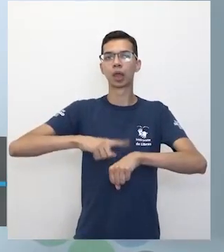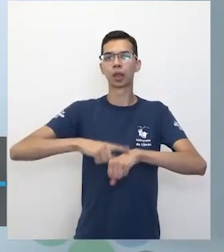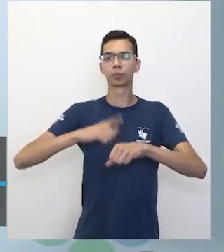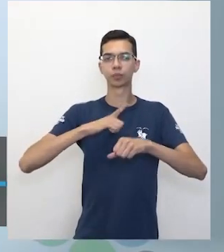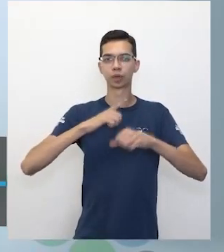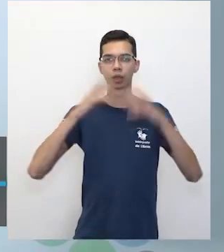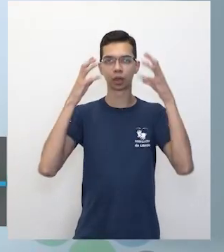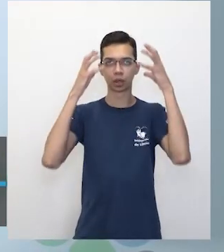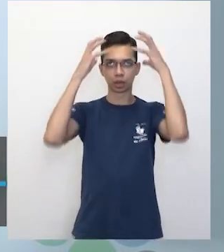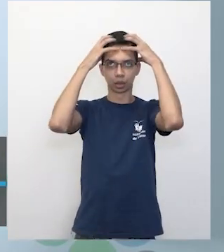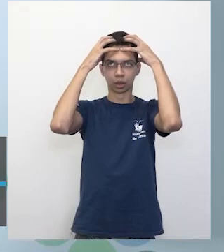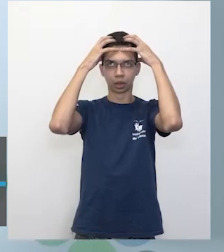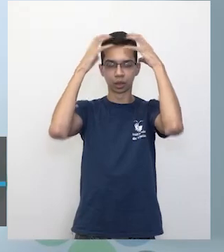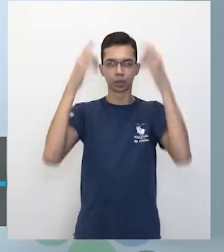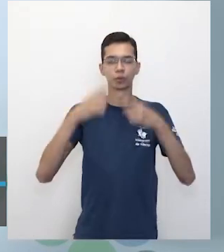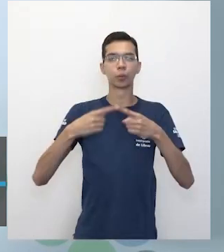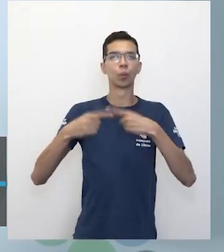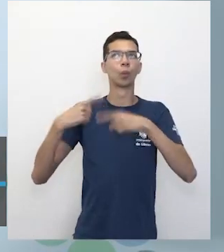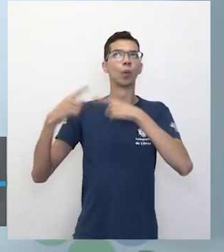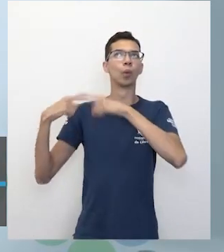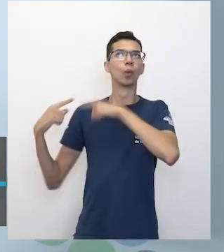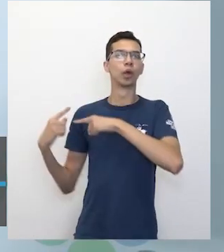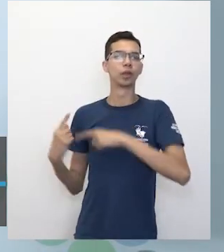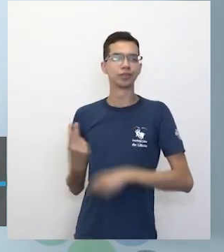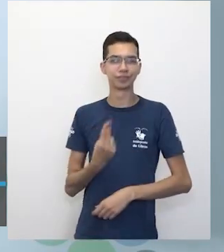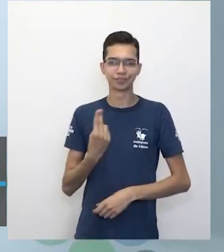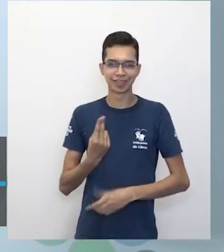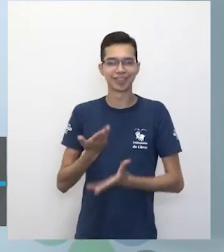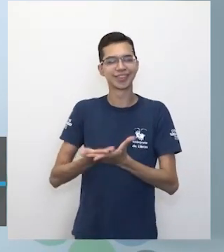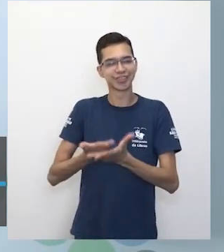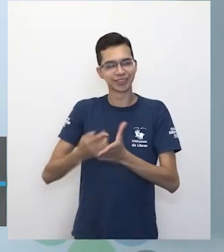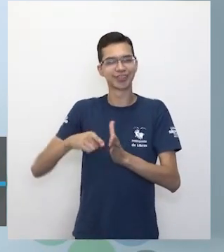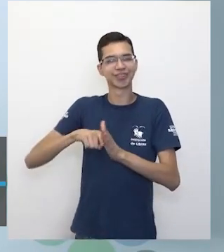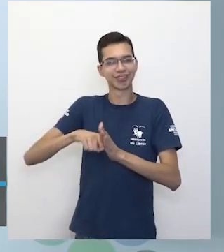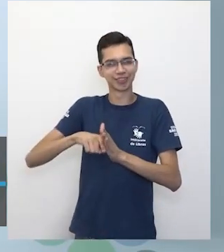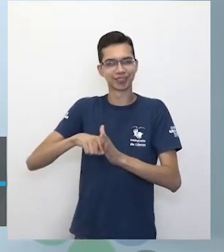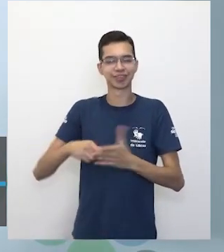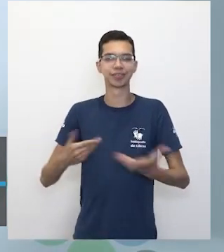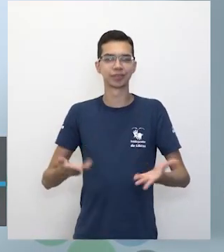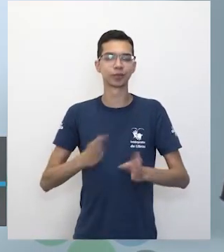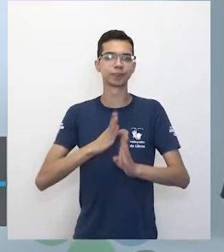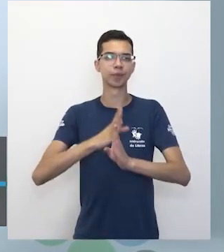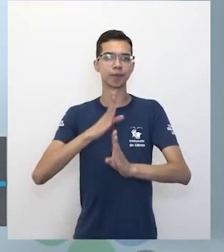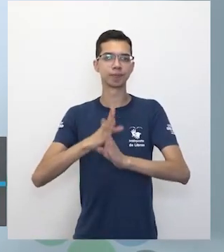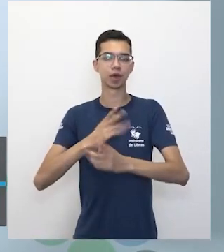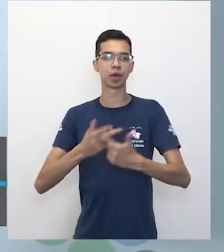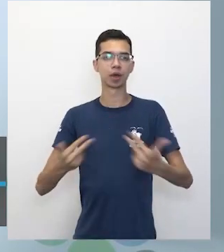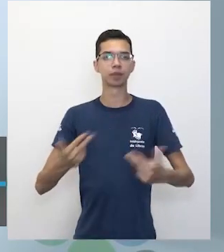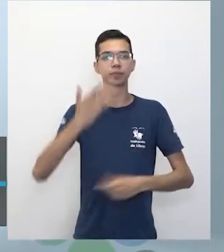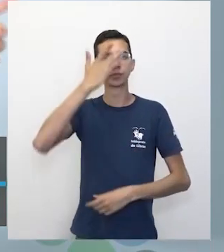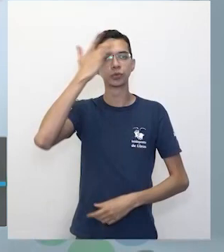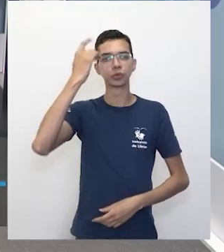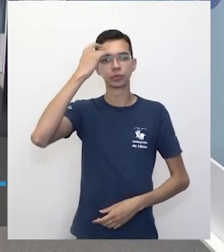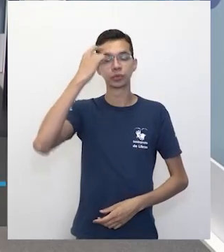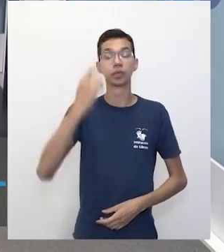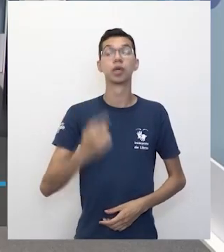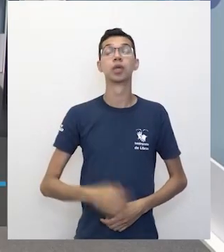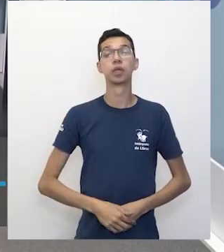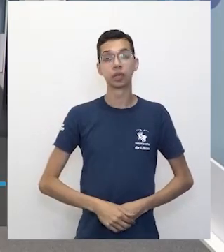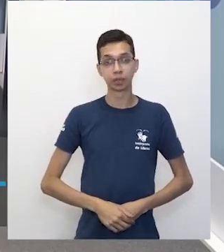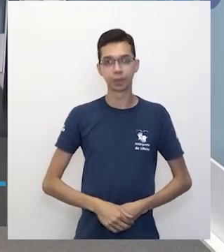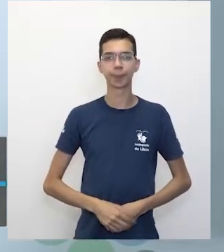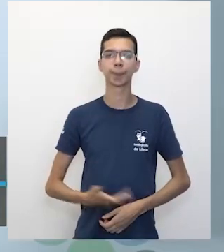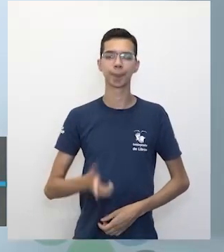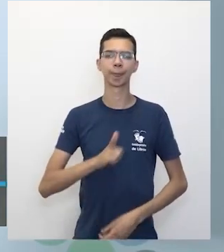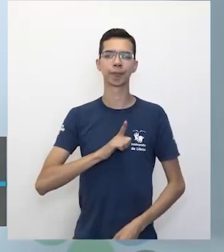Não, a máquina do tempo chama-se estudo e pesquisa. Então, através dos indícios, as pessoas pegam e, olha. Aliás, Niede Guidon teve